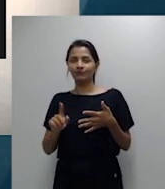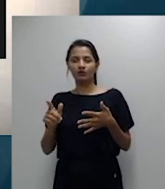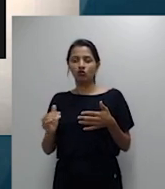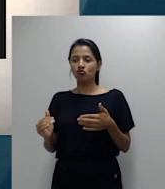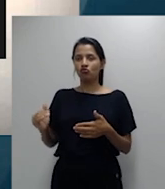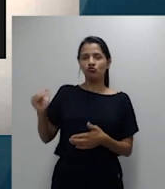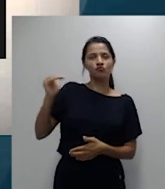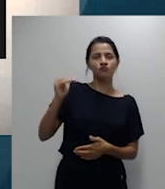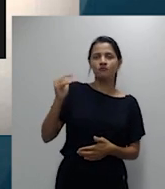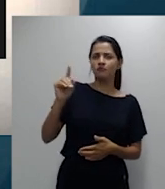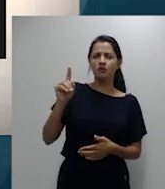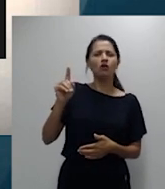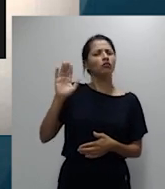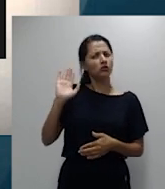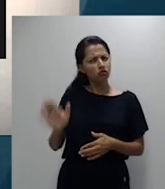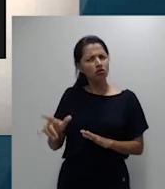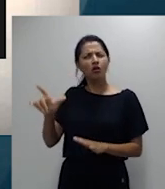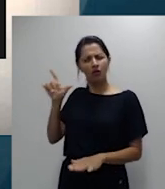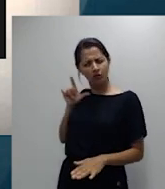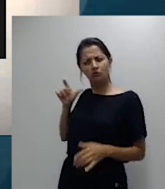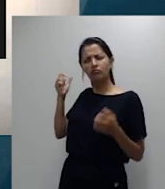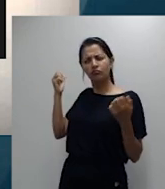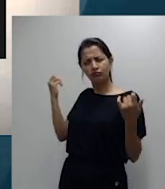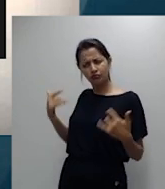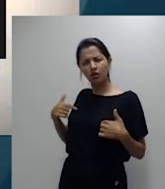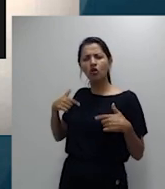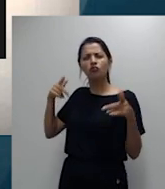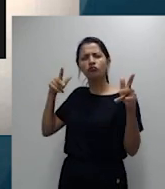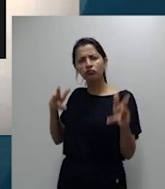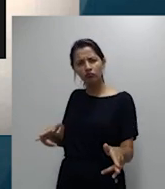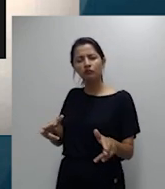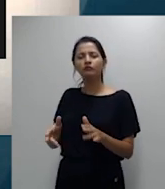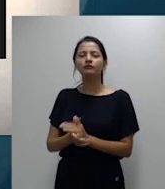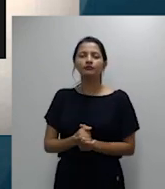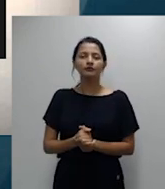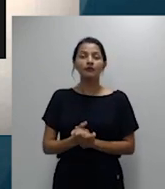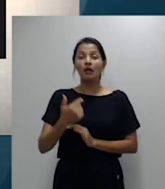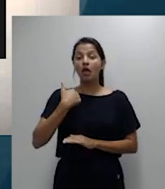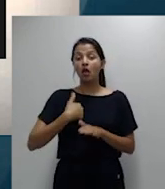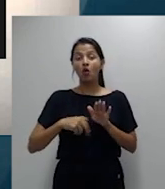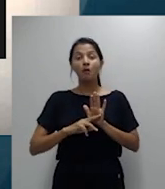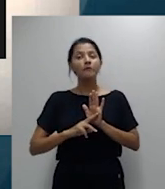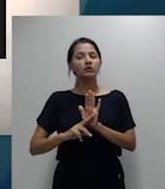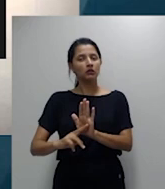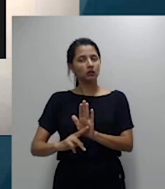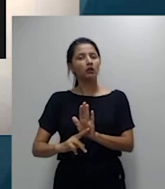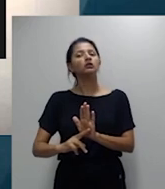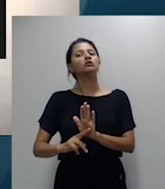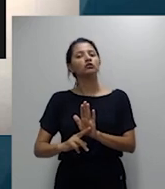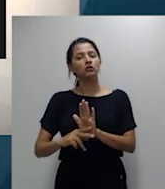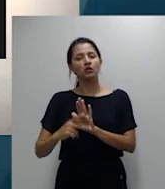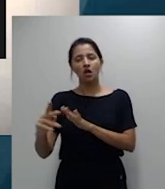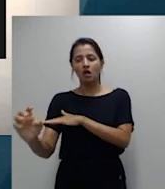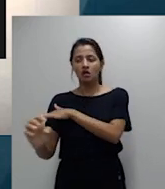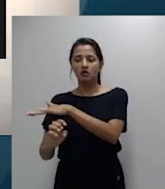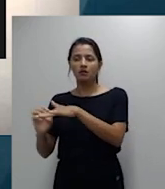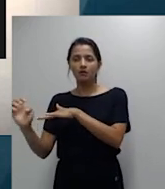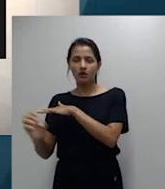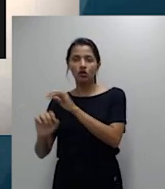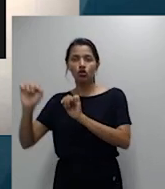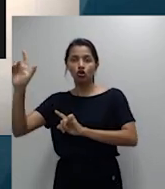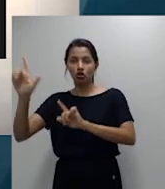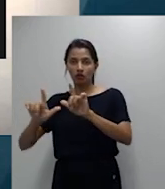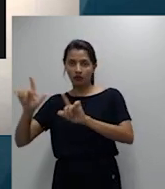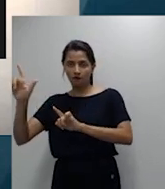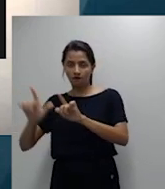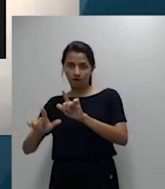aos pontos dos que me antecederam sou aqui como representante das empresas de TV por assinatura